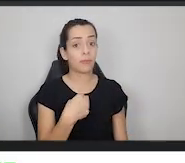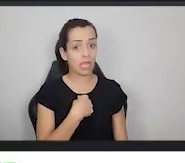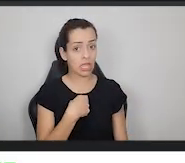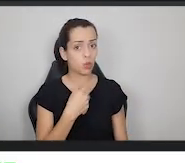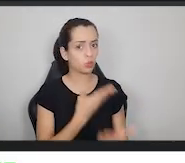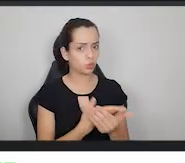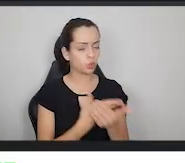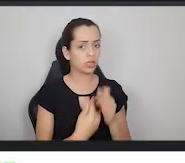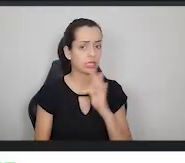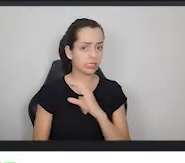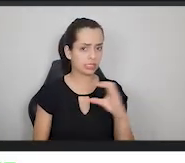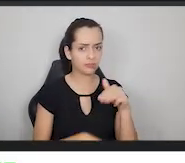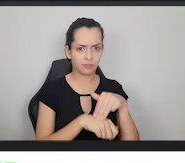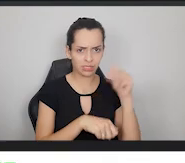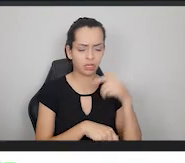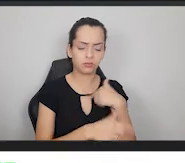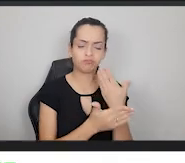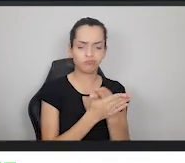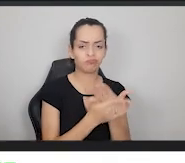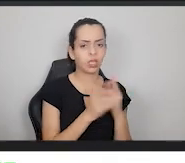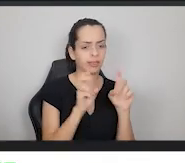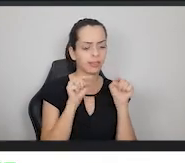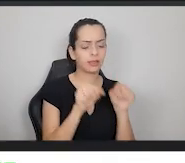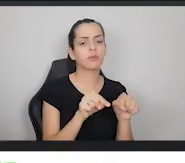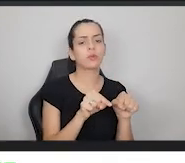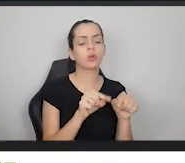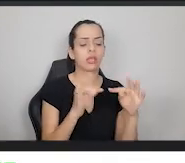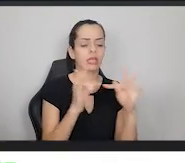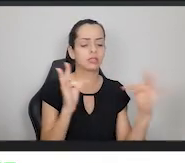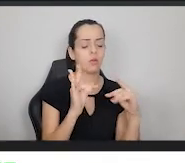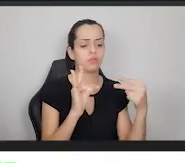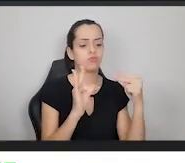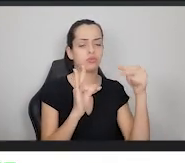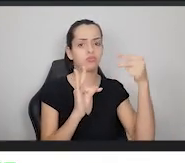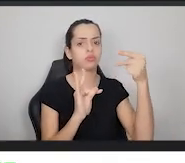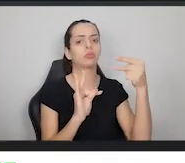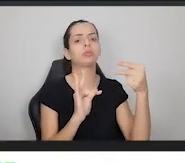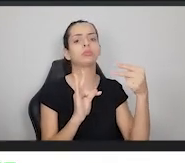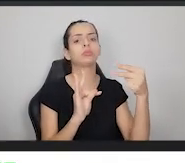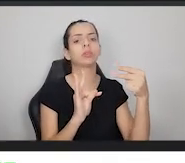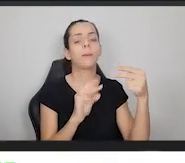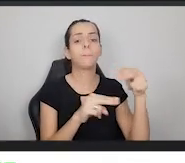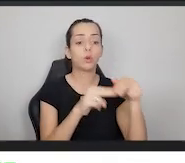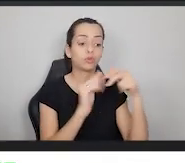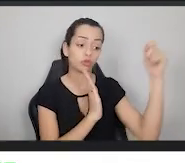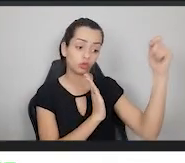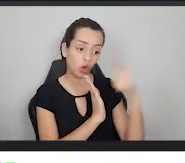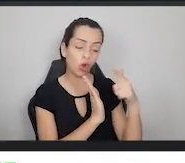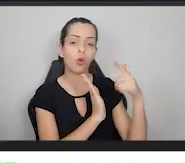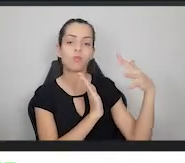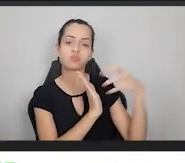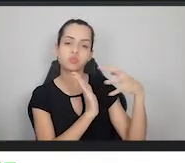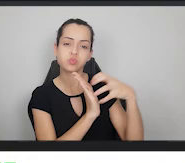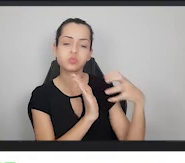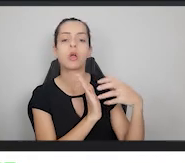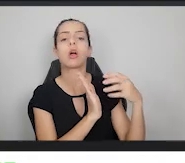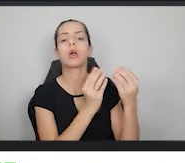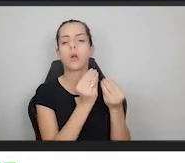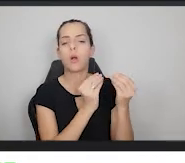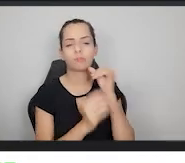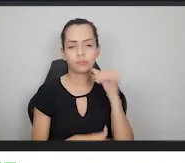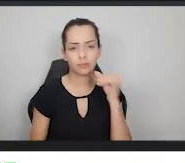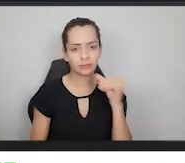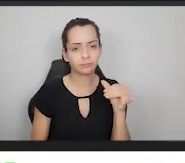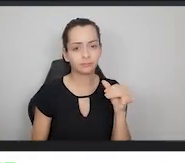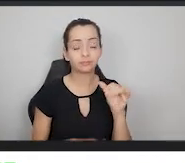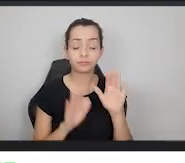sistemas temos alguns problemas de sobretensão, por exemplo, mas é claro que isso é algo novo